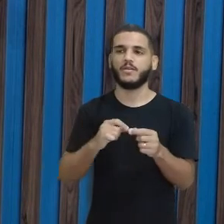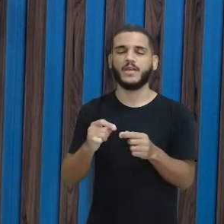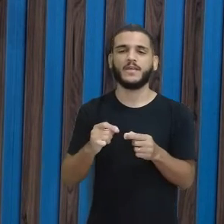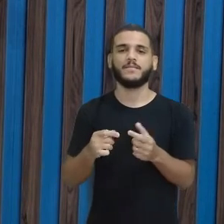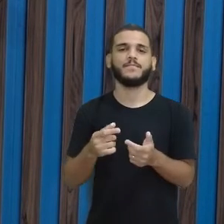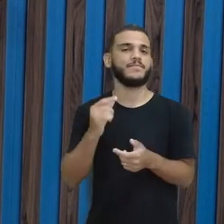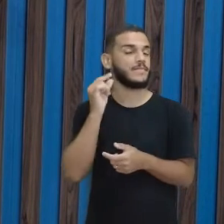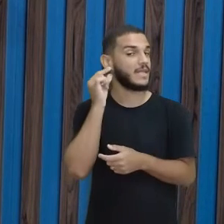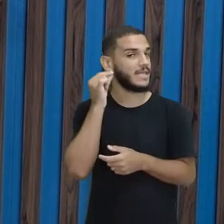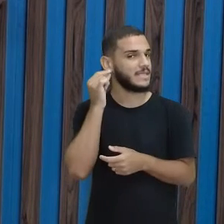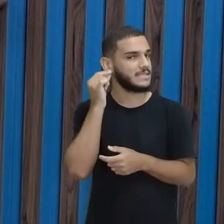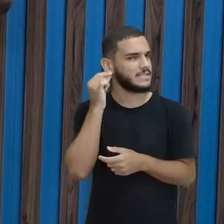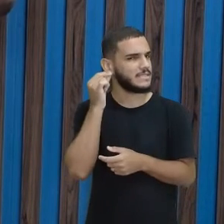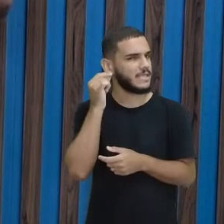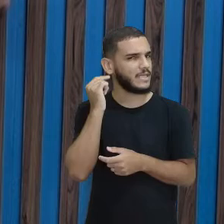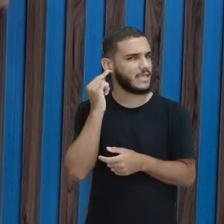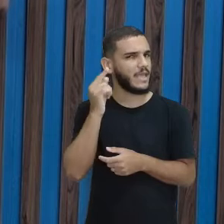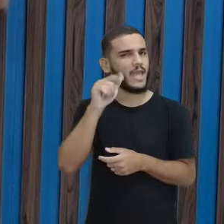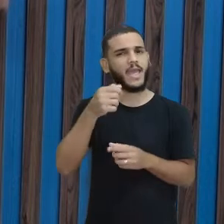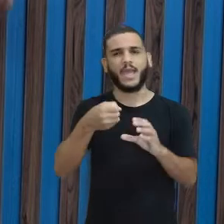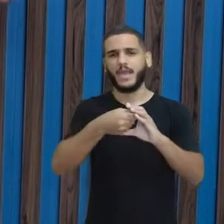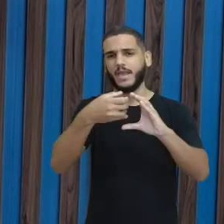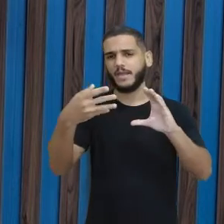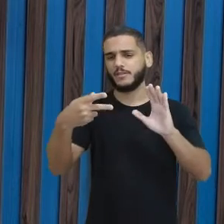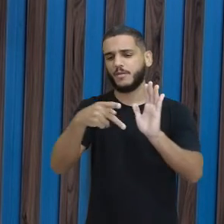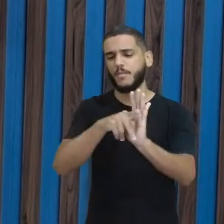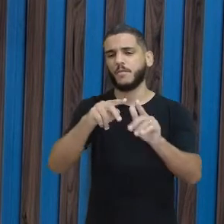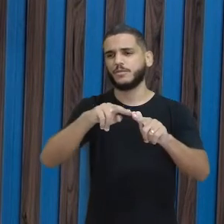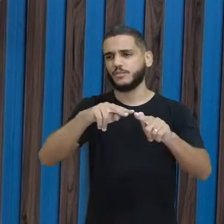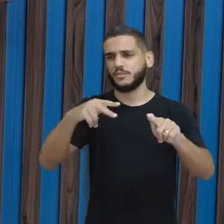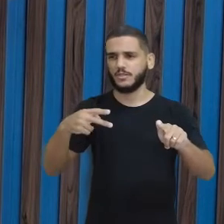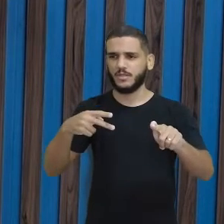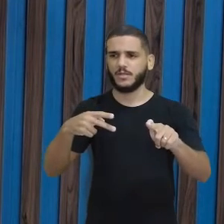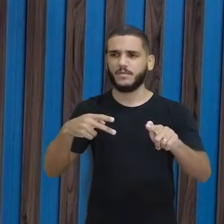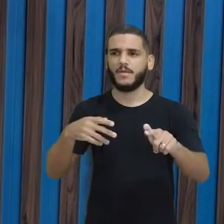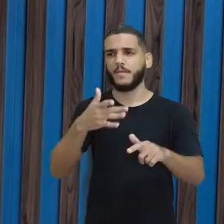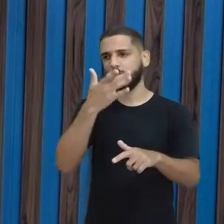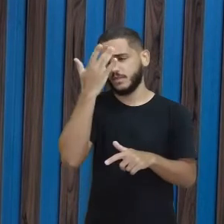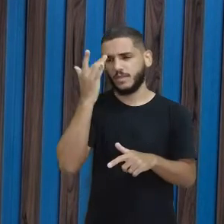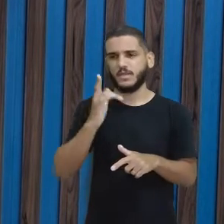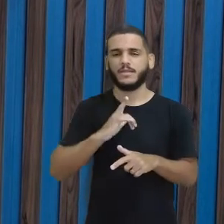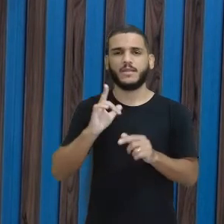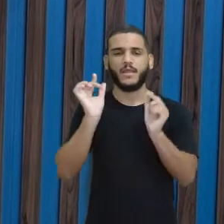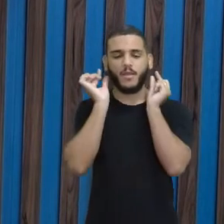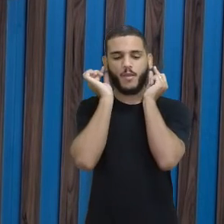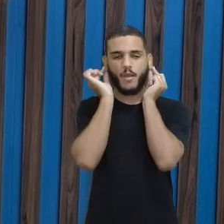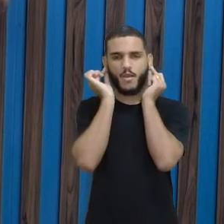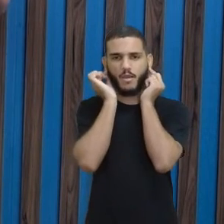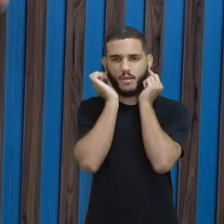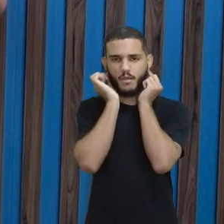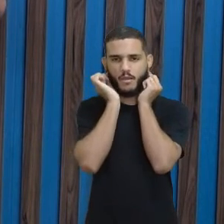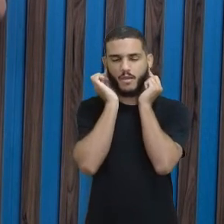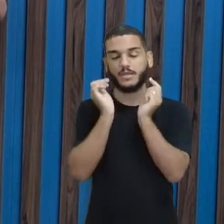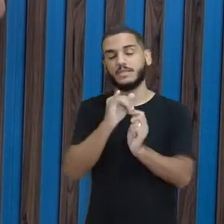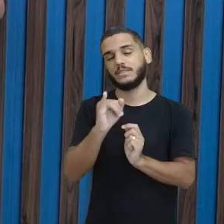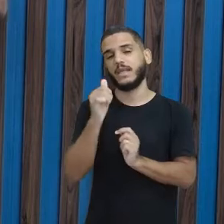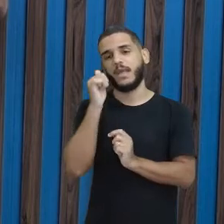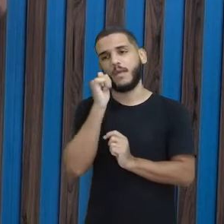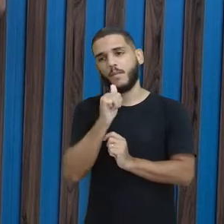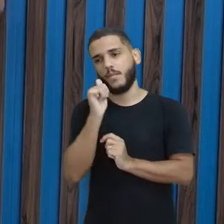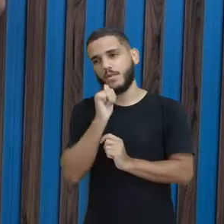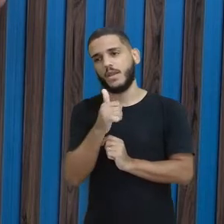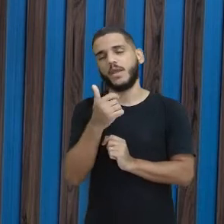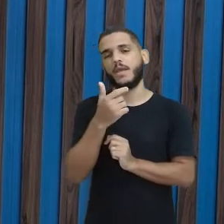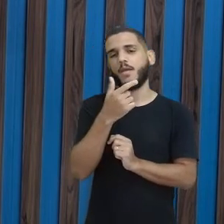desse lóbulo. Esse lóbulo é uma característica genética. Quem tem o lóbulo preso assim, tá certo? Preso. Se sua mulher, tá certo?